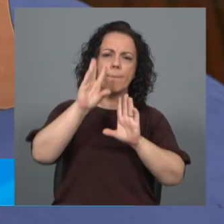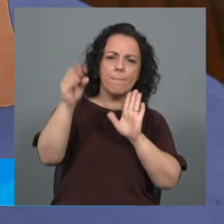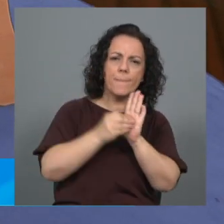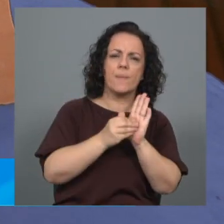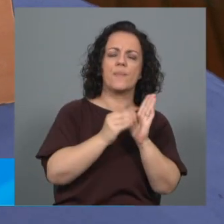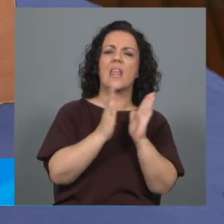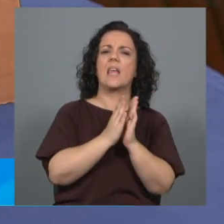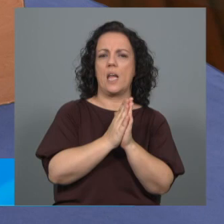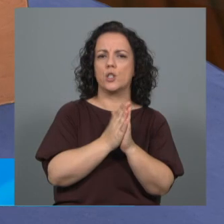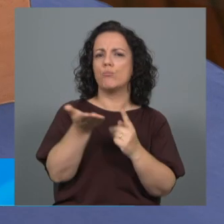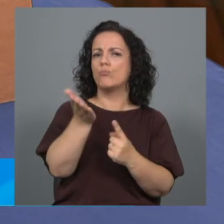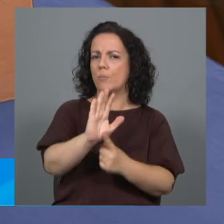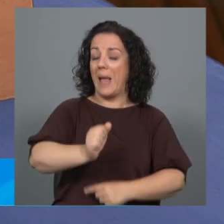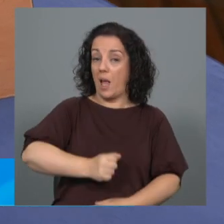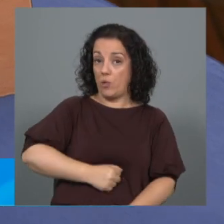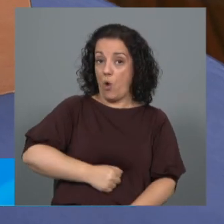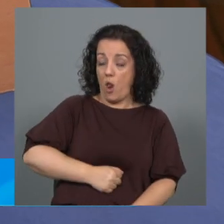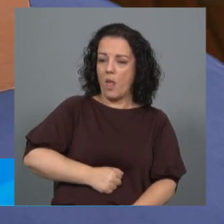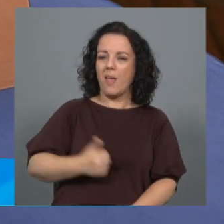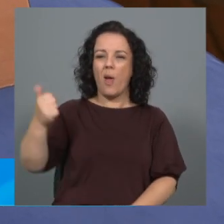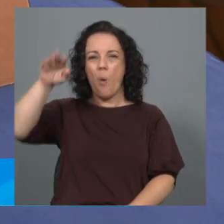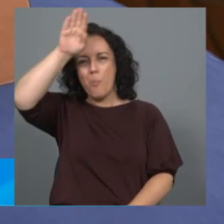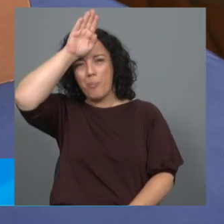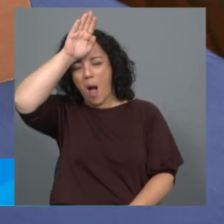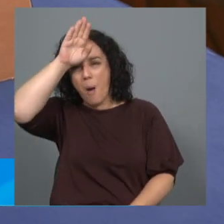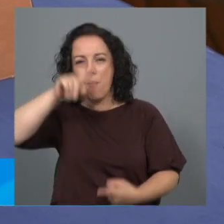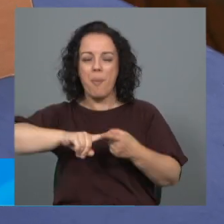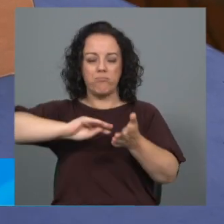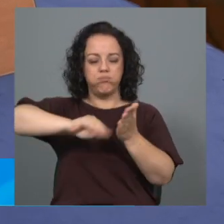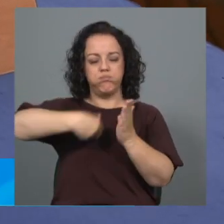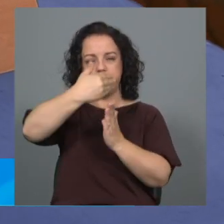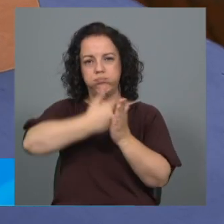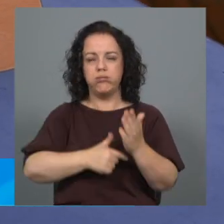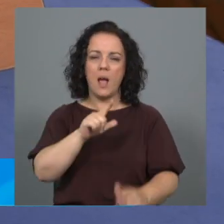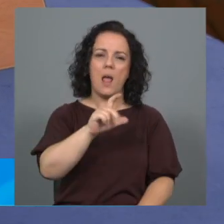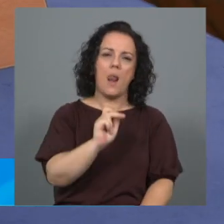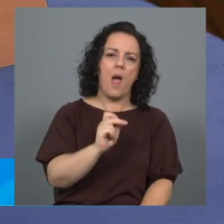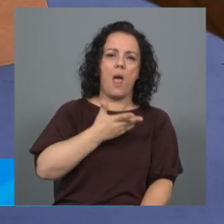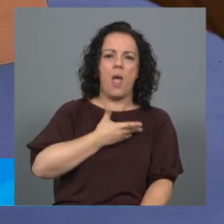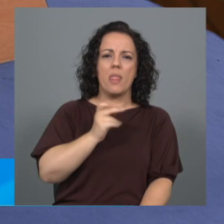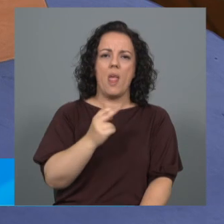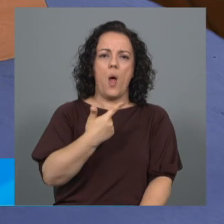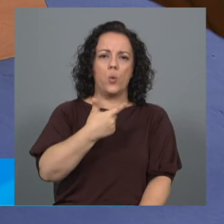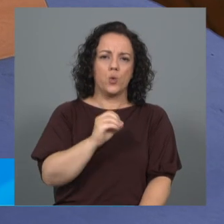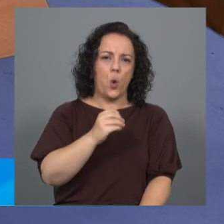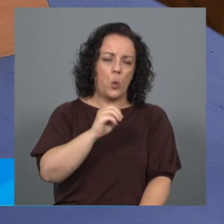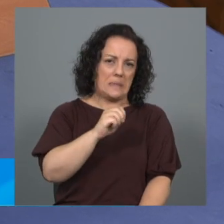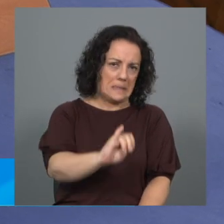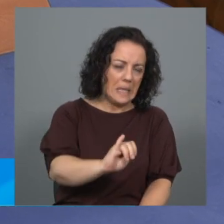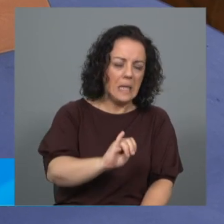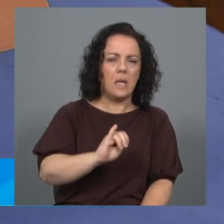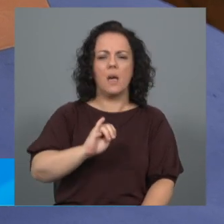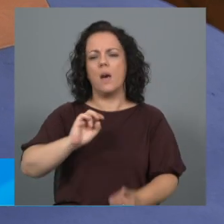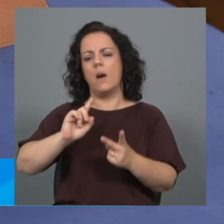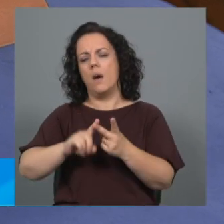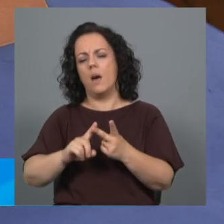catolicismo, com o Papa Francisco, com a Laudato Si e depois com encíclicas que, no fundo, quase reverberam a Laudato Si noutros